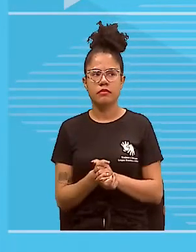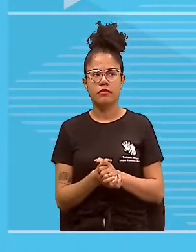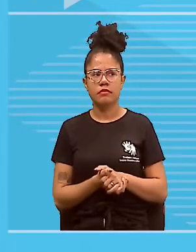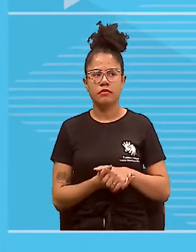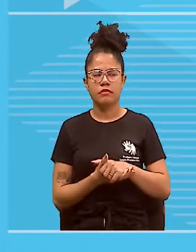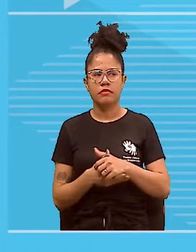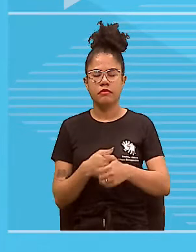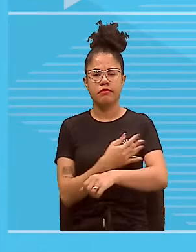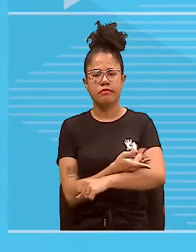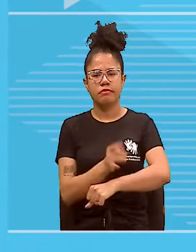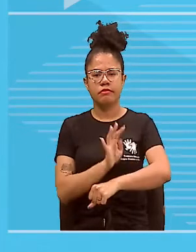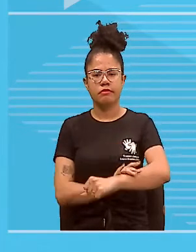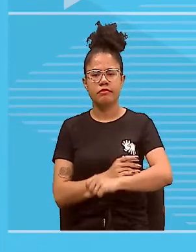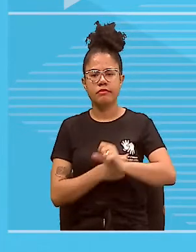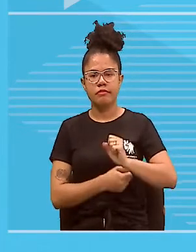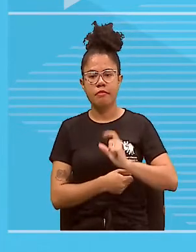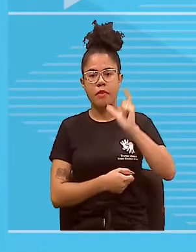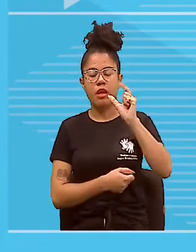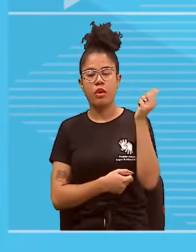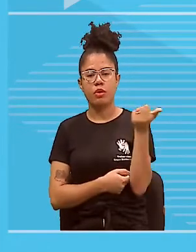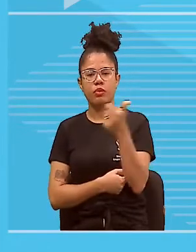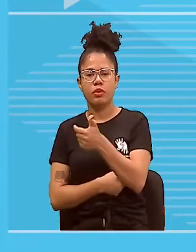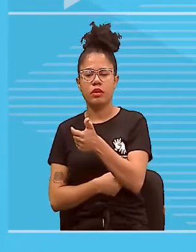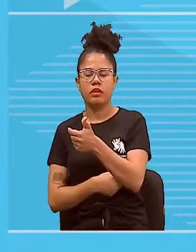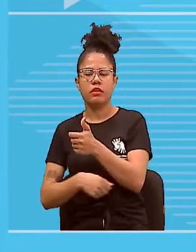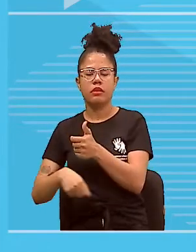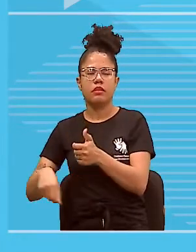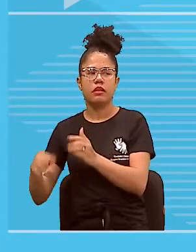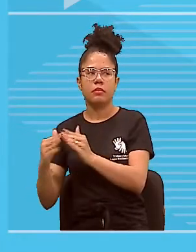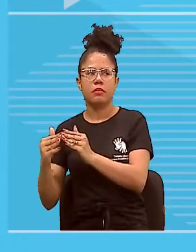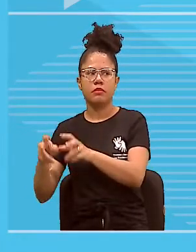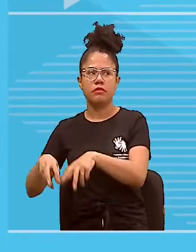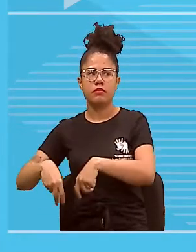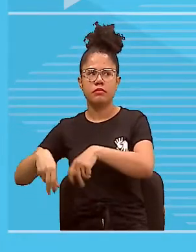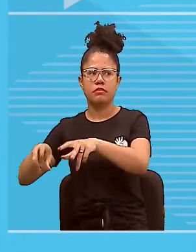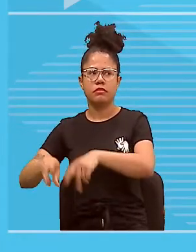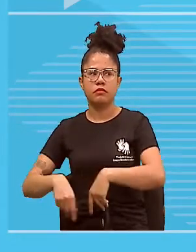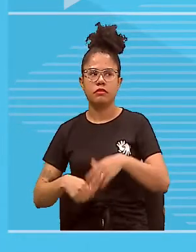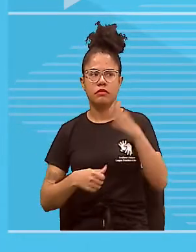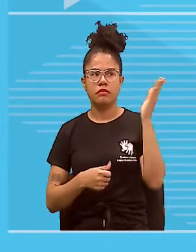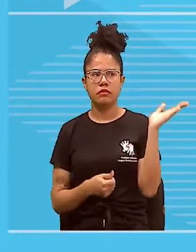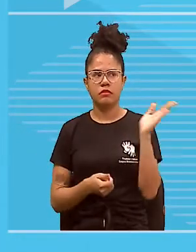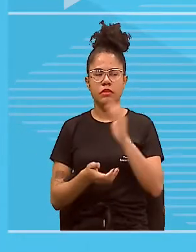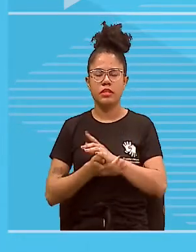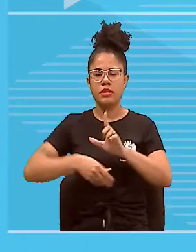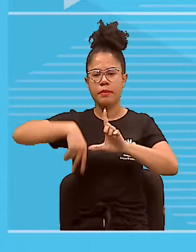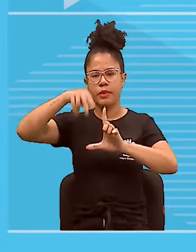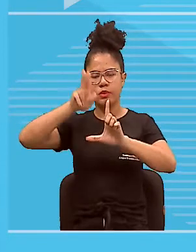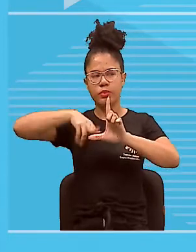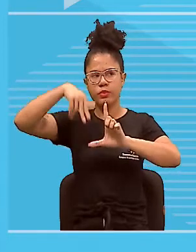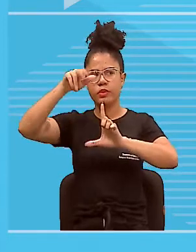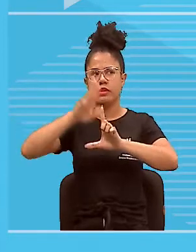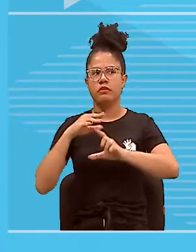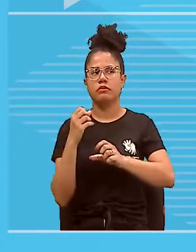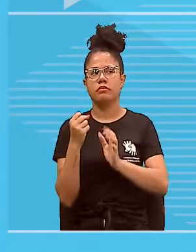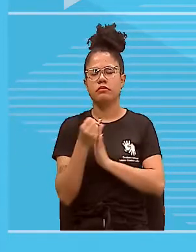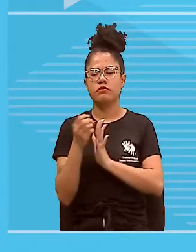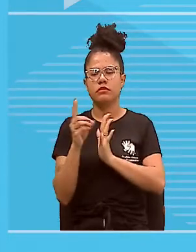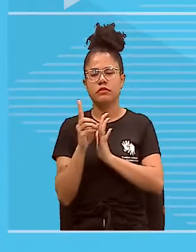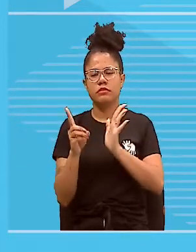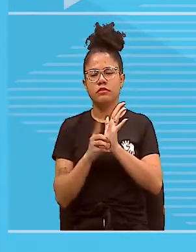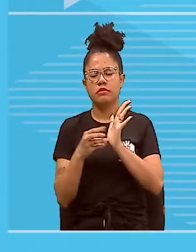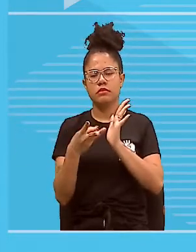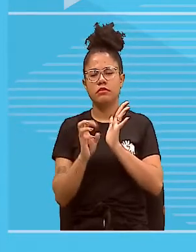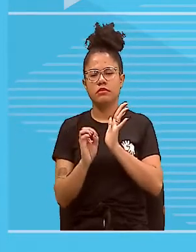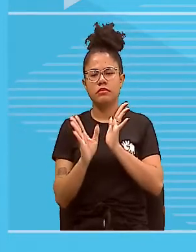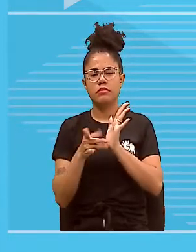a população rural você tá vendo o cenário essa tela da Tarsila do Amaral é da década de 30 Mas ela